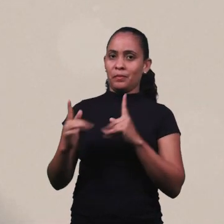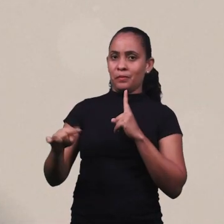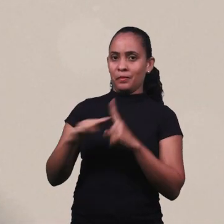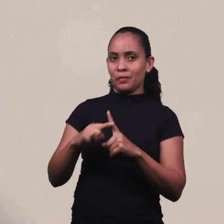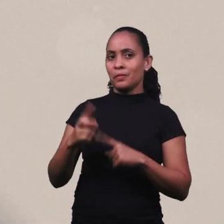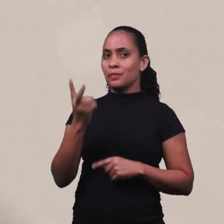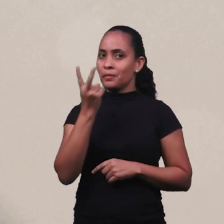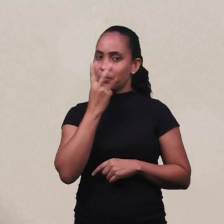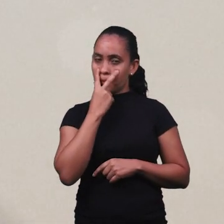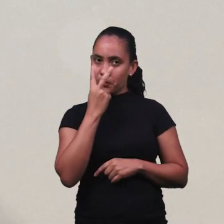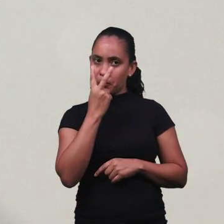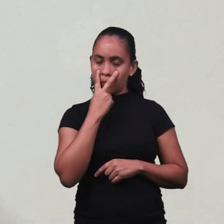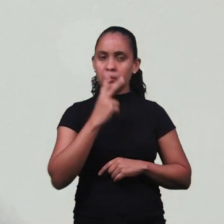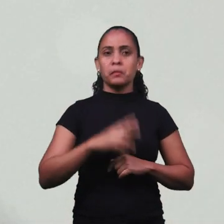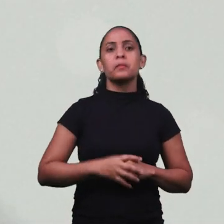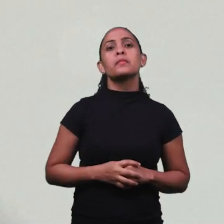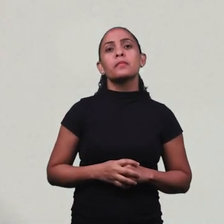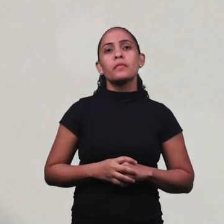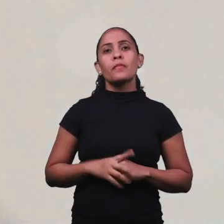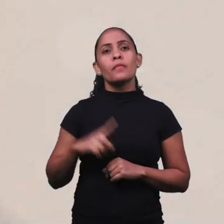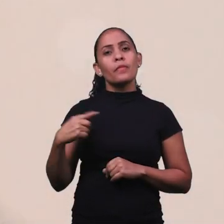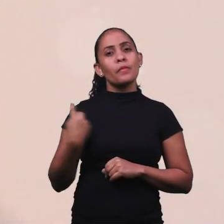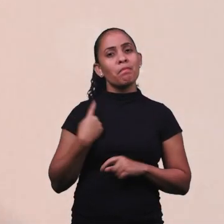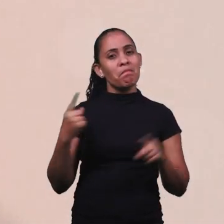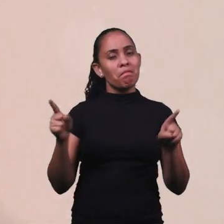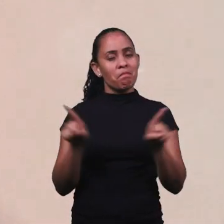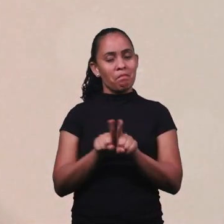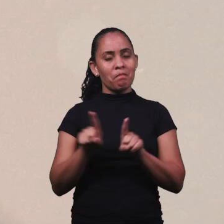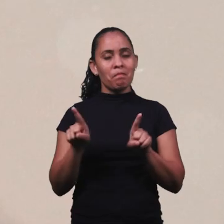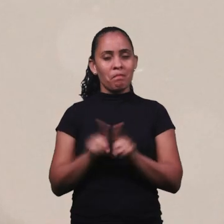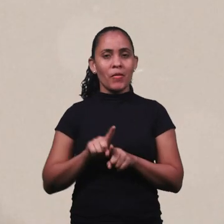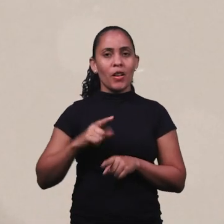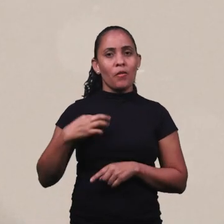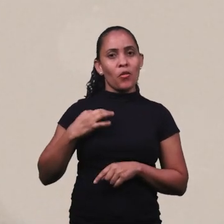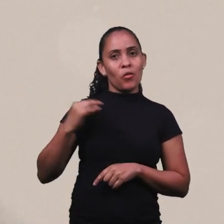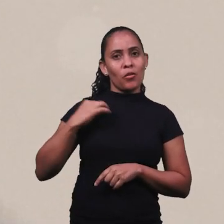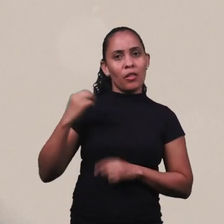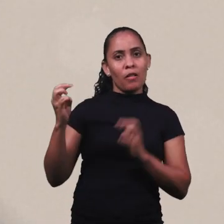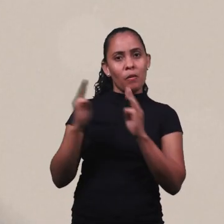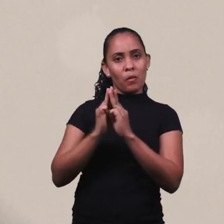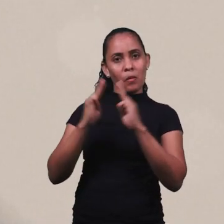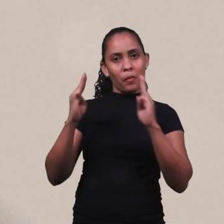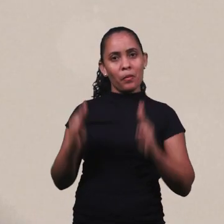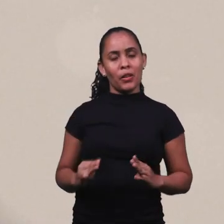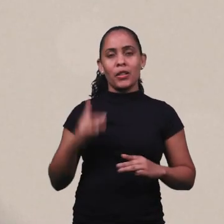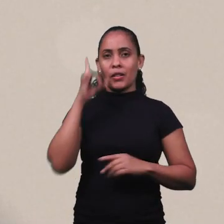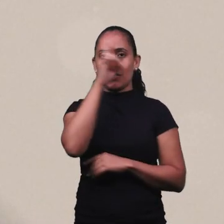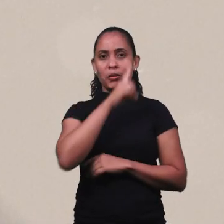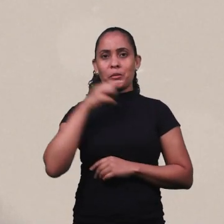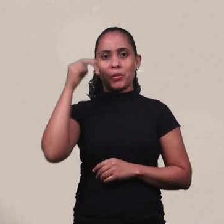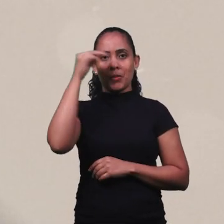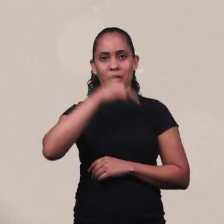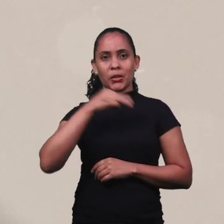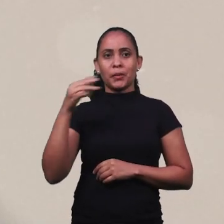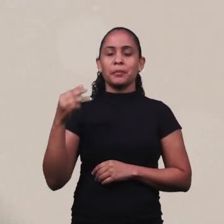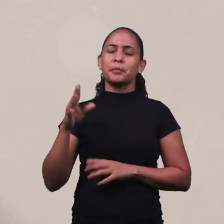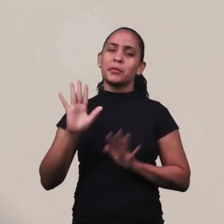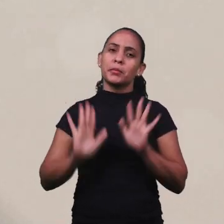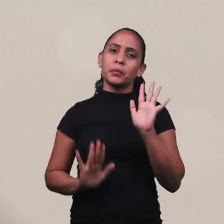2, Vitória, Espírito Santo. E também sou voluntário aqui no Manaim de Domingo Martins.